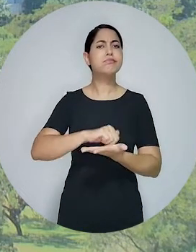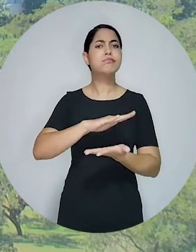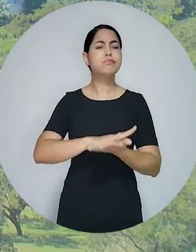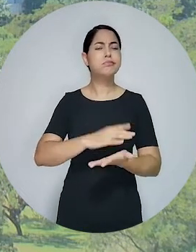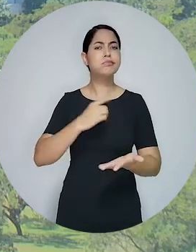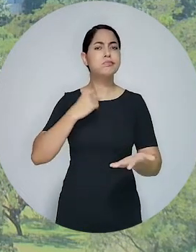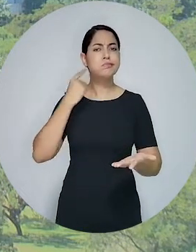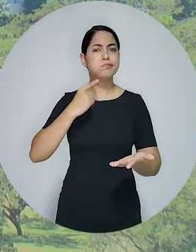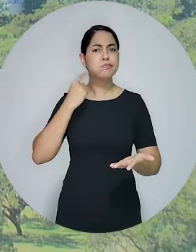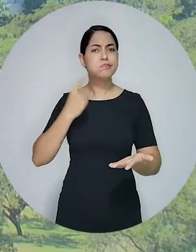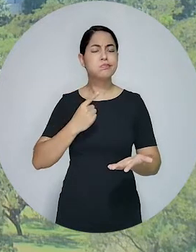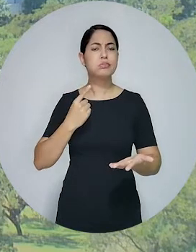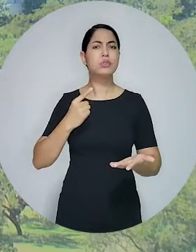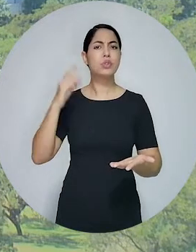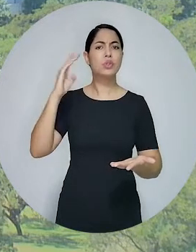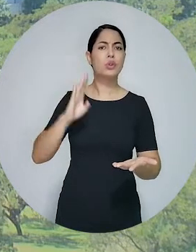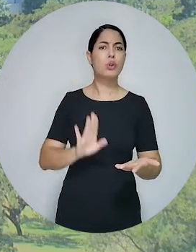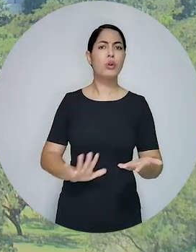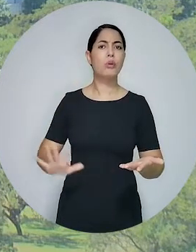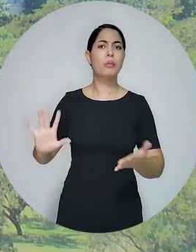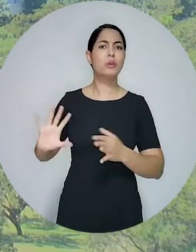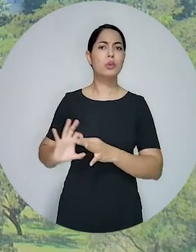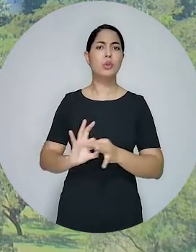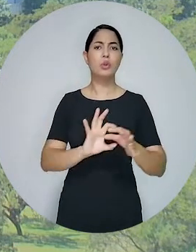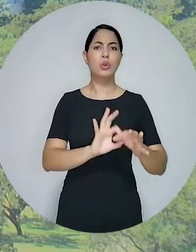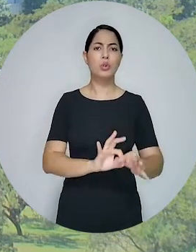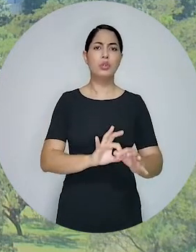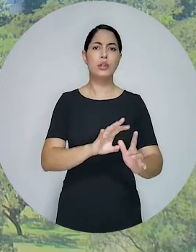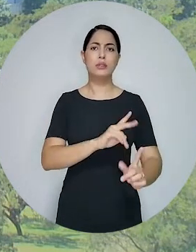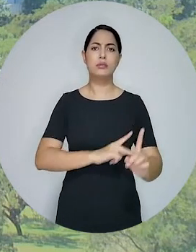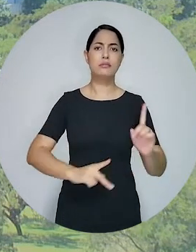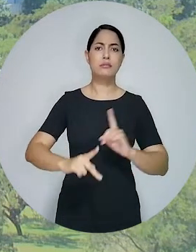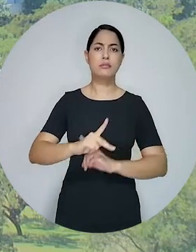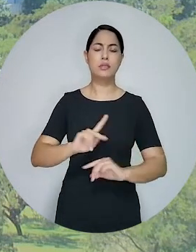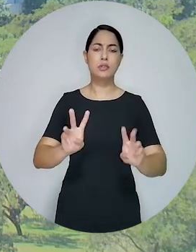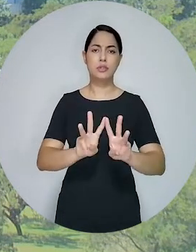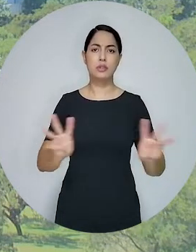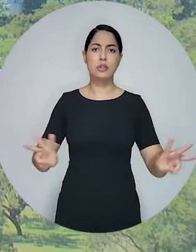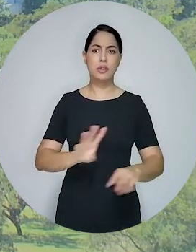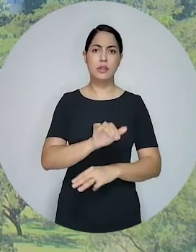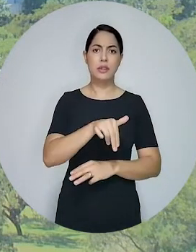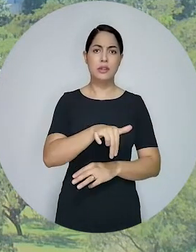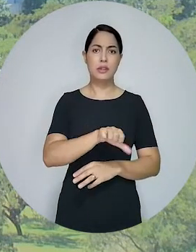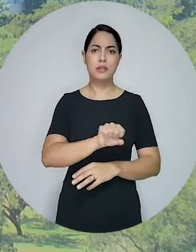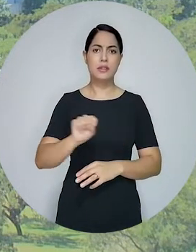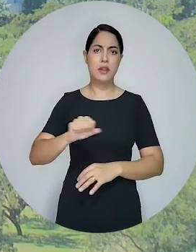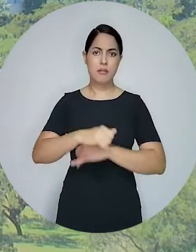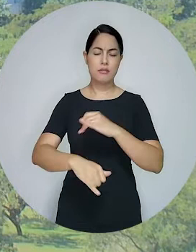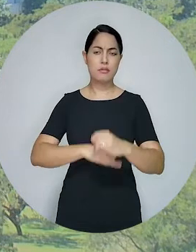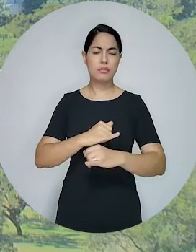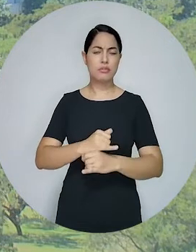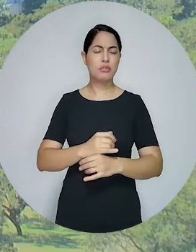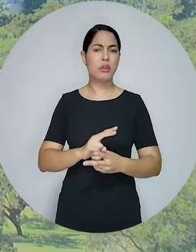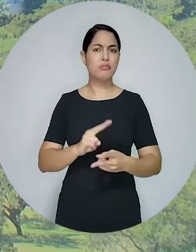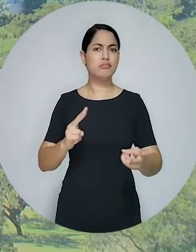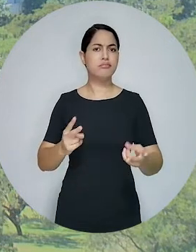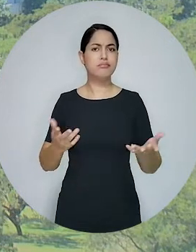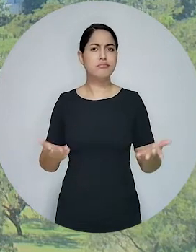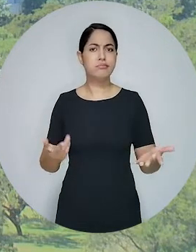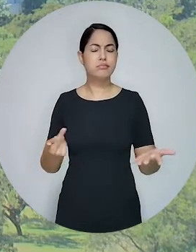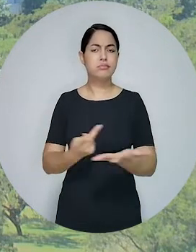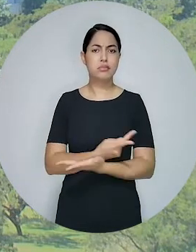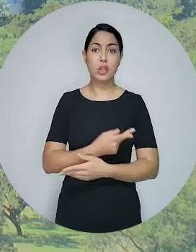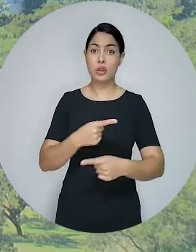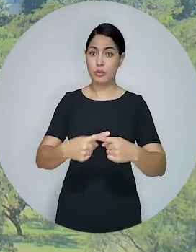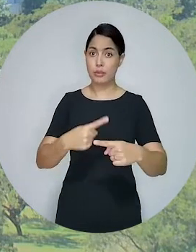explicações sobre a instabilidade do cadastro de advogados e advogadas nas plataformas do INSS Digital. O documento